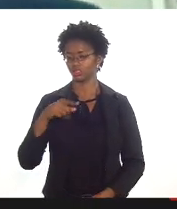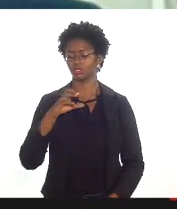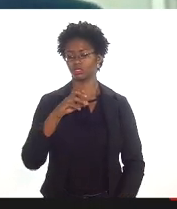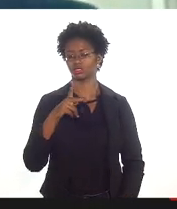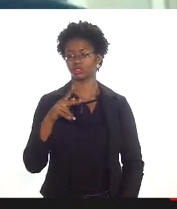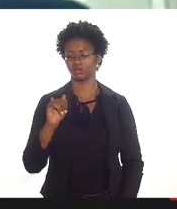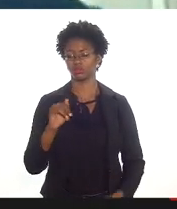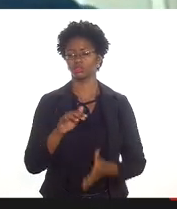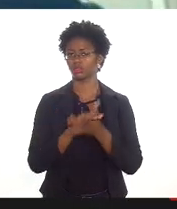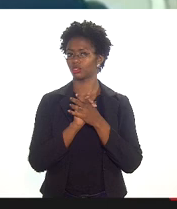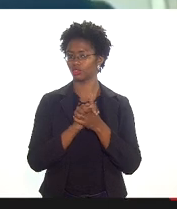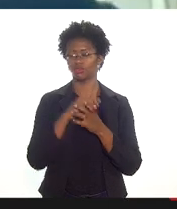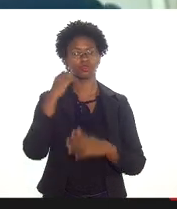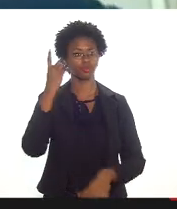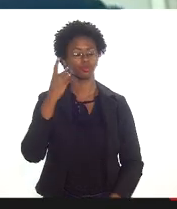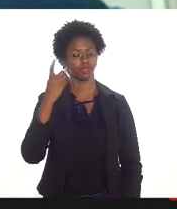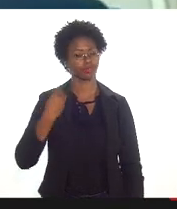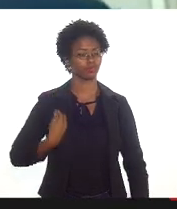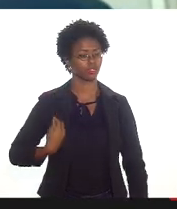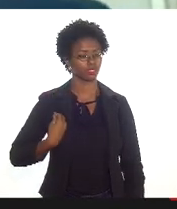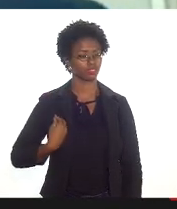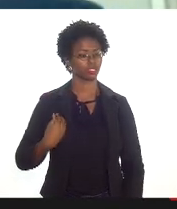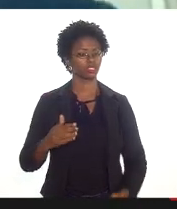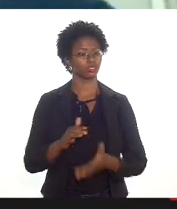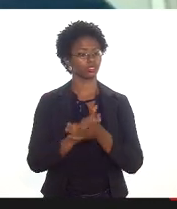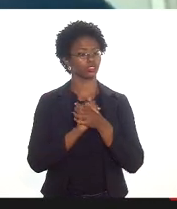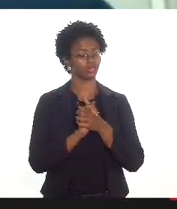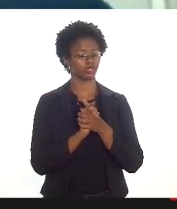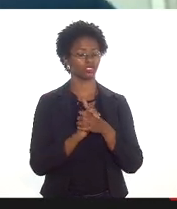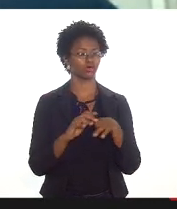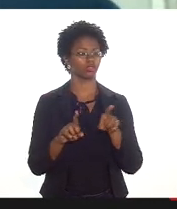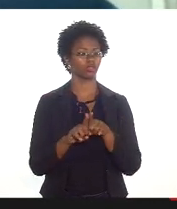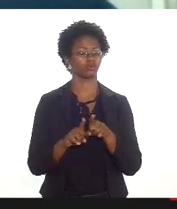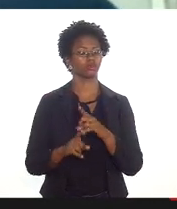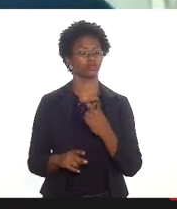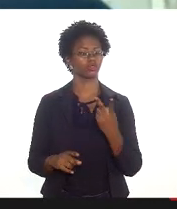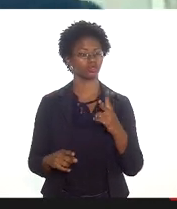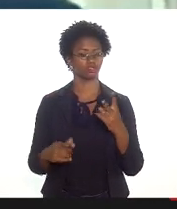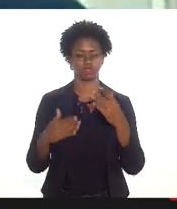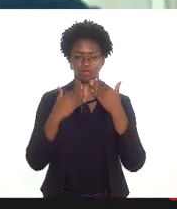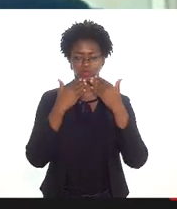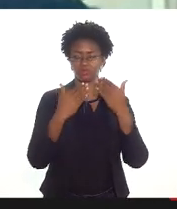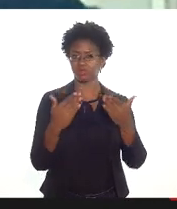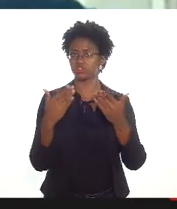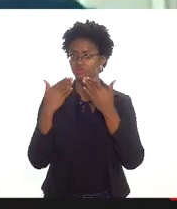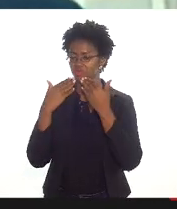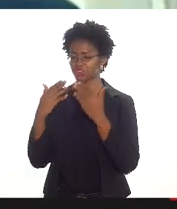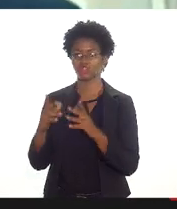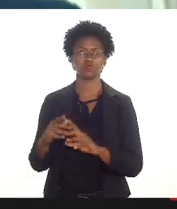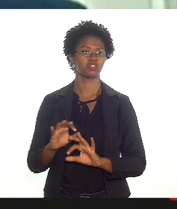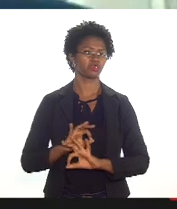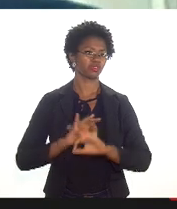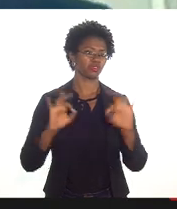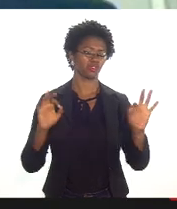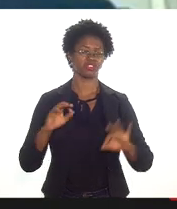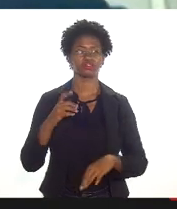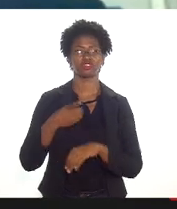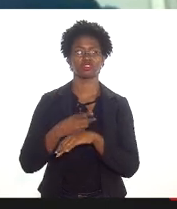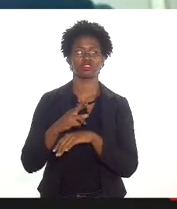os deputados presentes. E quero saudar aqui os dois que fizeram uma excelente apresentação. Doutora Magda, meus